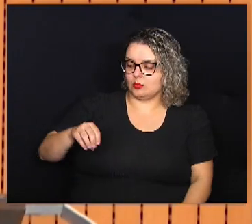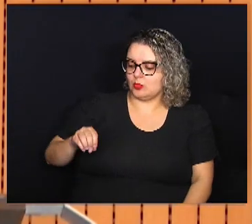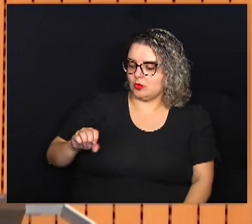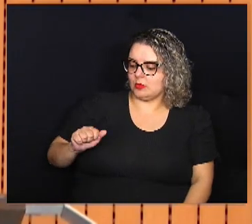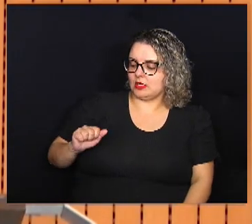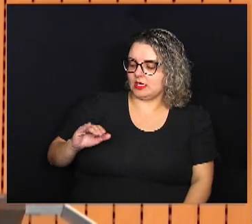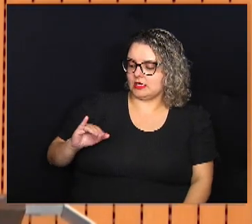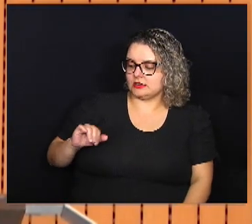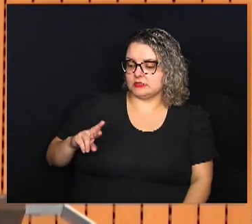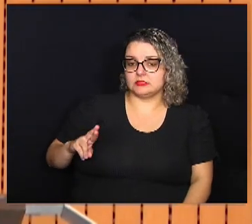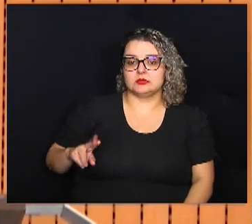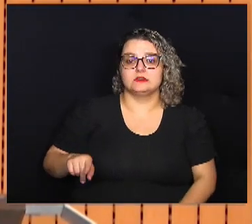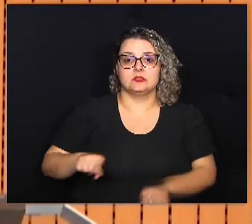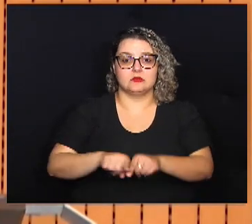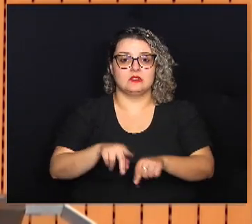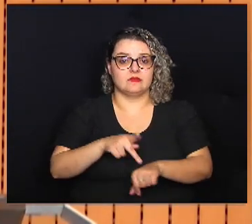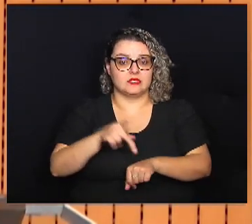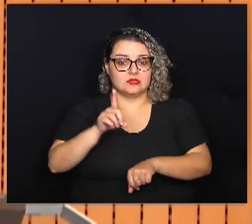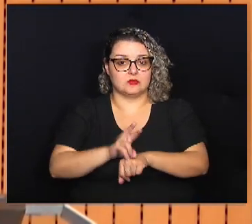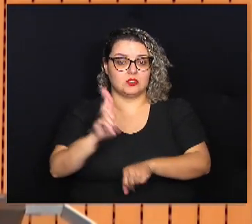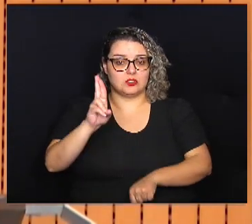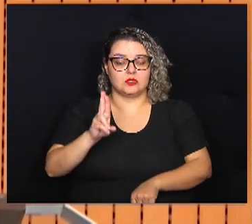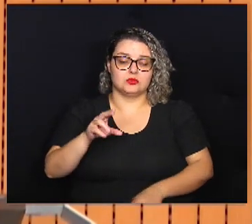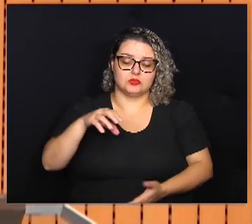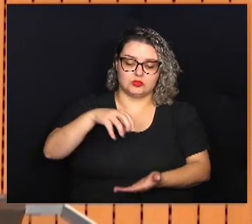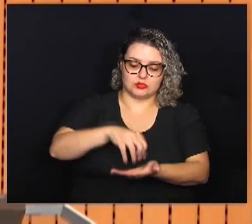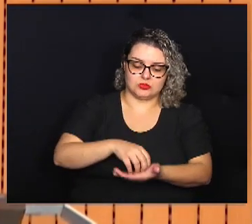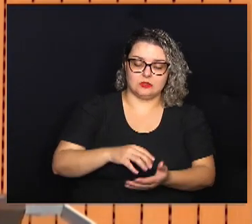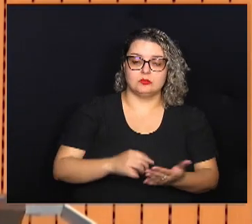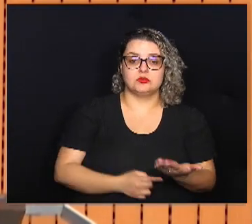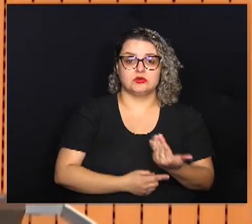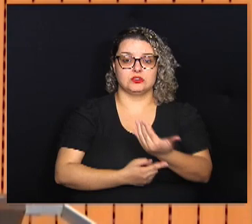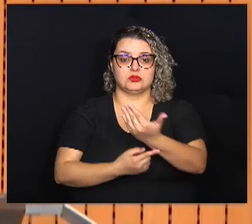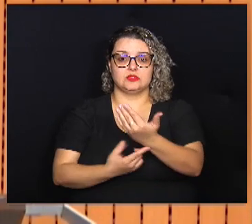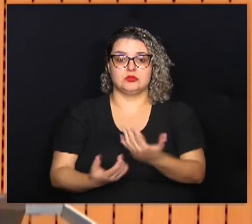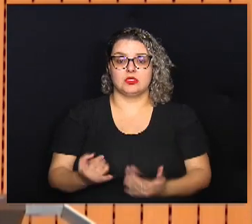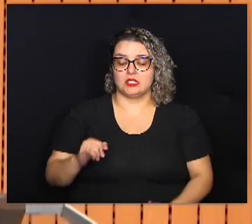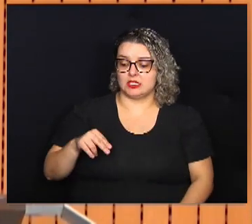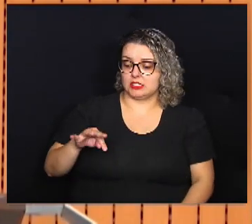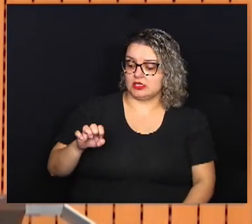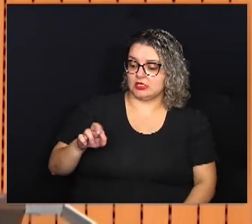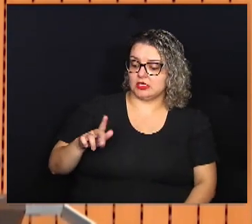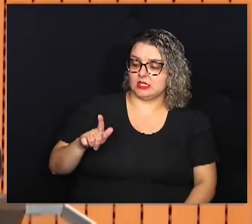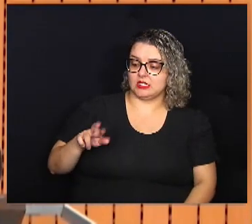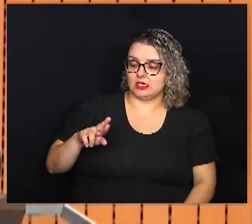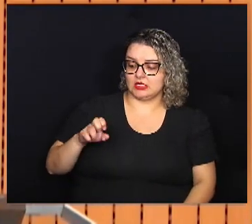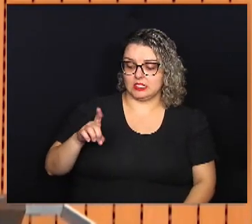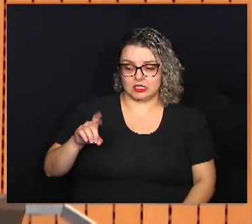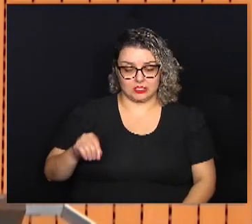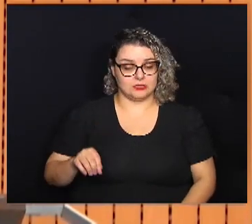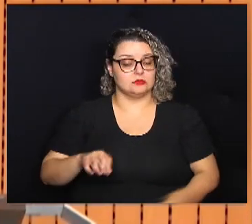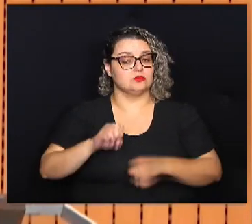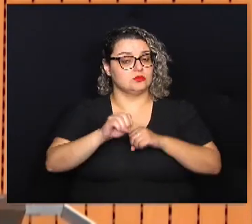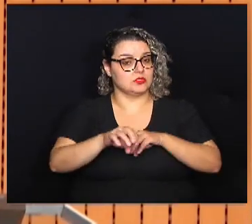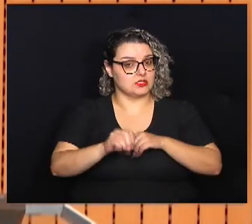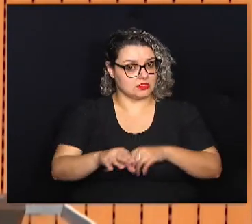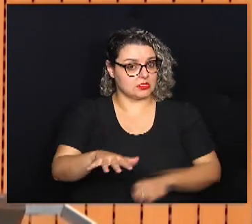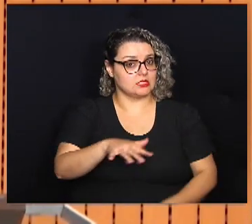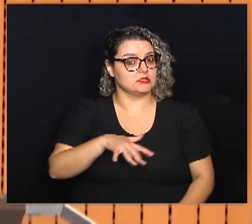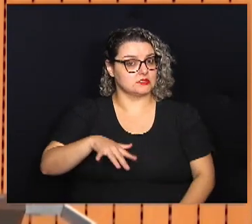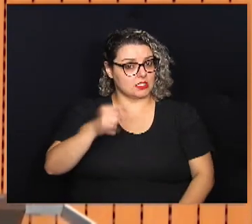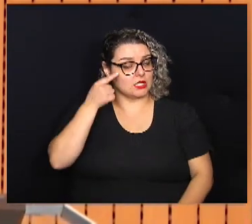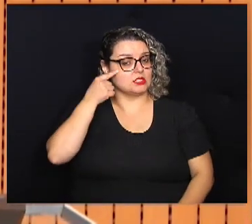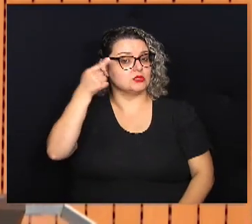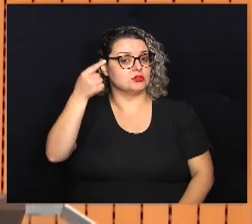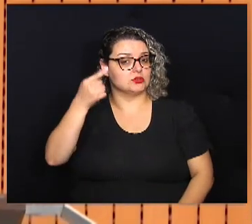também concluiu pós-doutorado no Centro de Tecnologia Integrado e, além de lecionar nessa área, idealizou